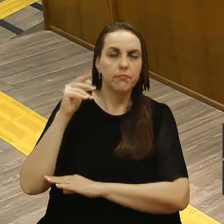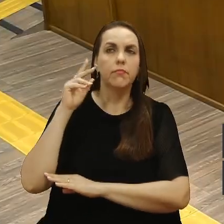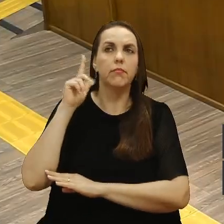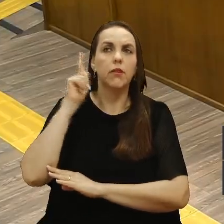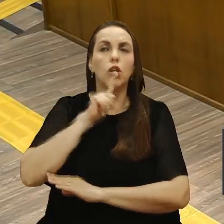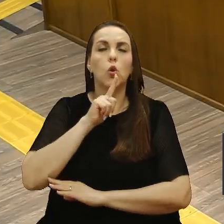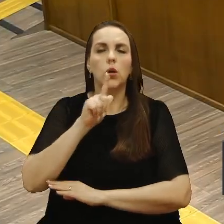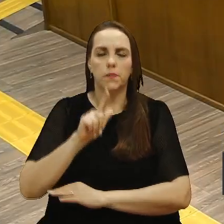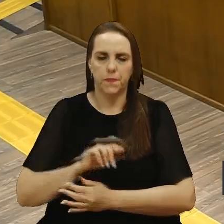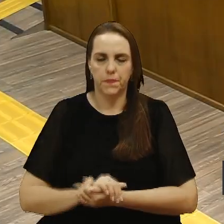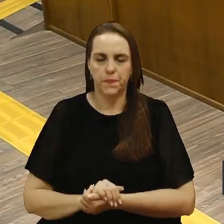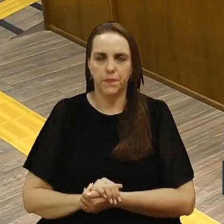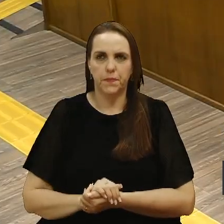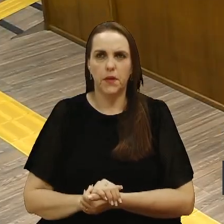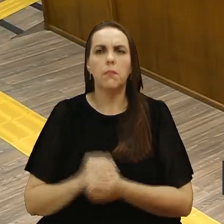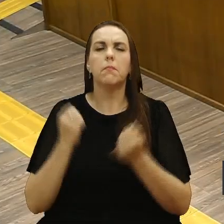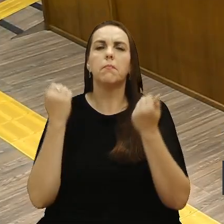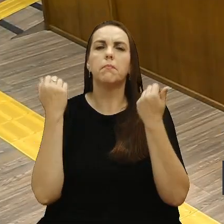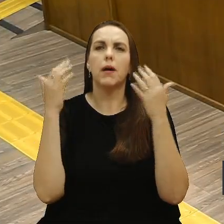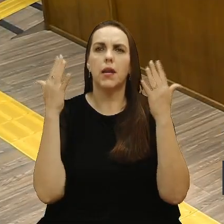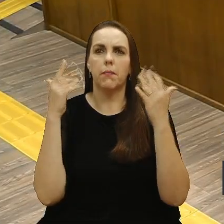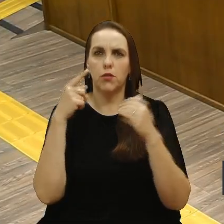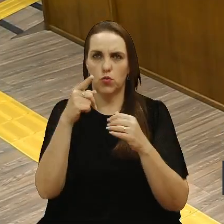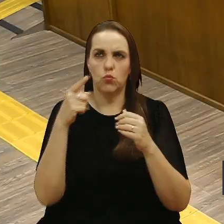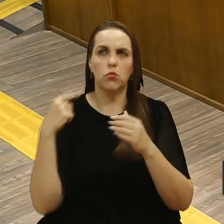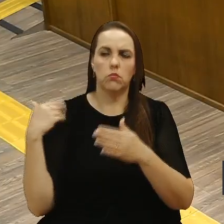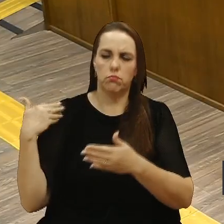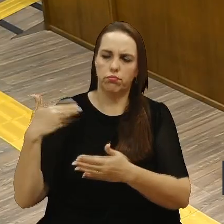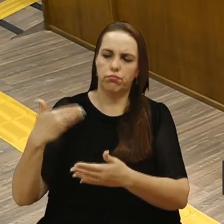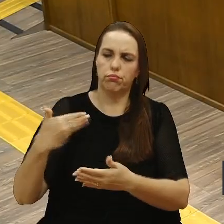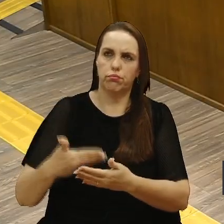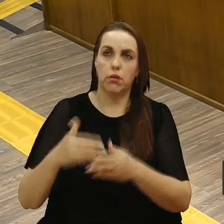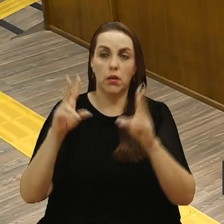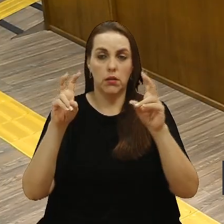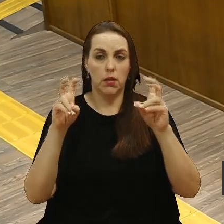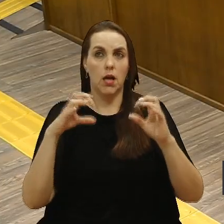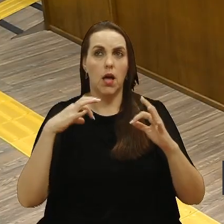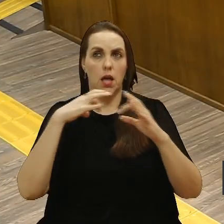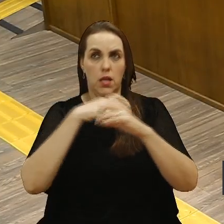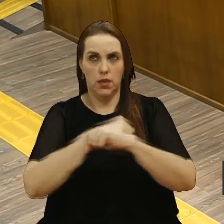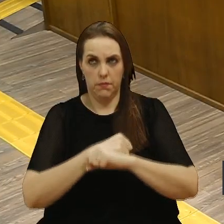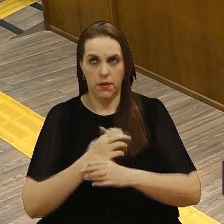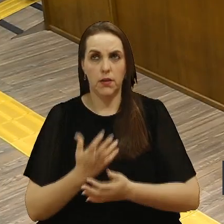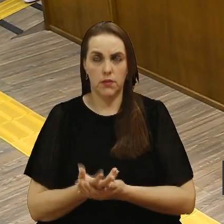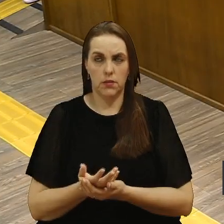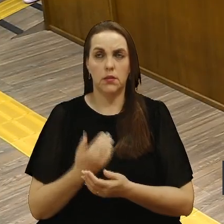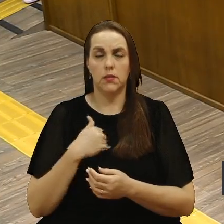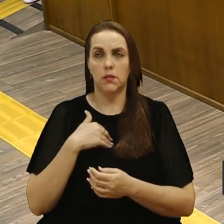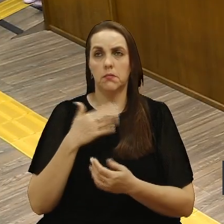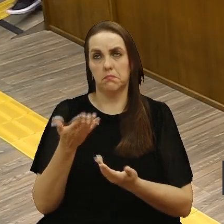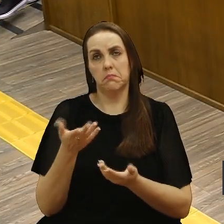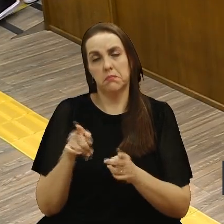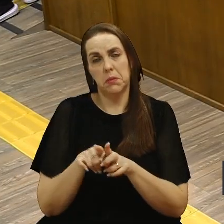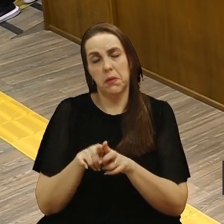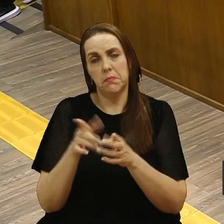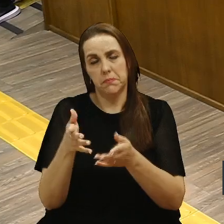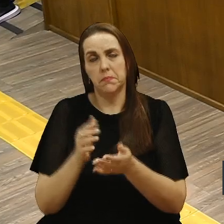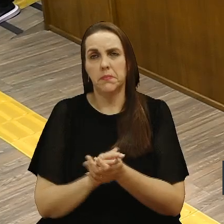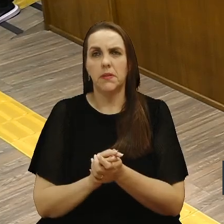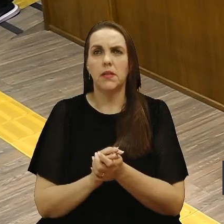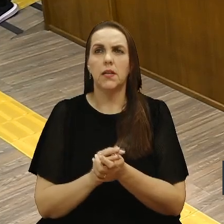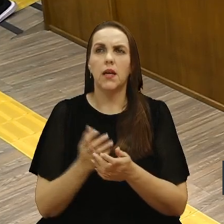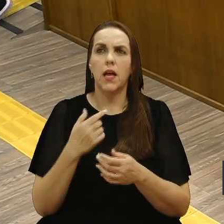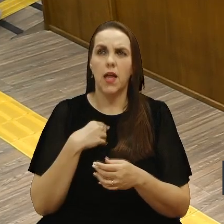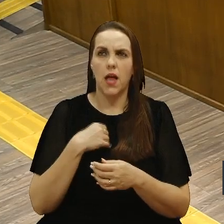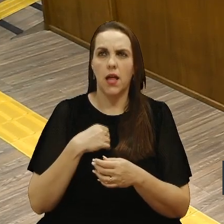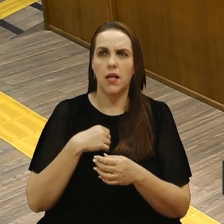Primeiro, parabenizar a sua trajetória à frente da causa animal. Tenho aprendido com a senhora. Escrevemos